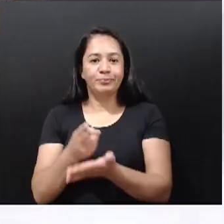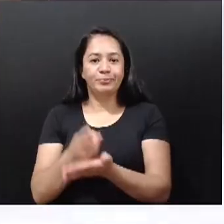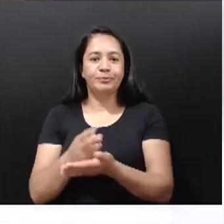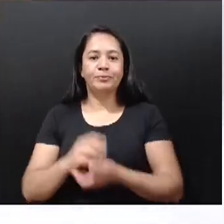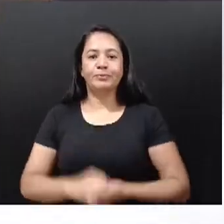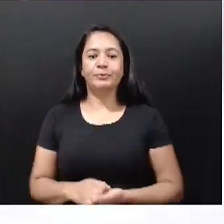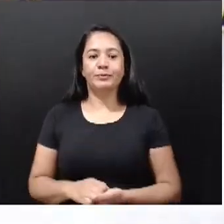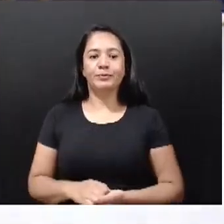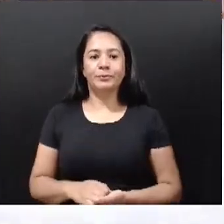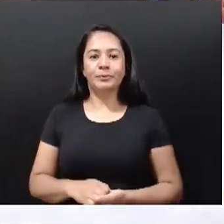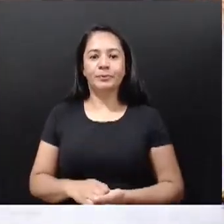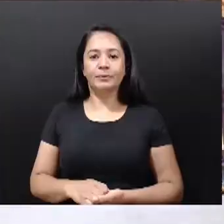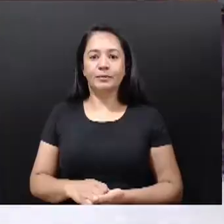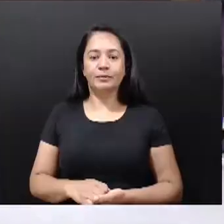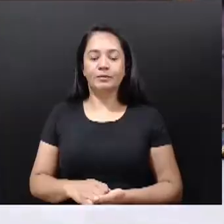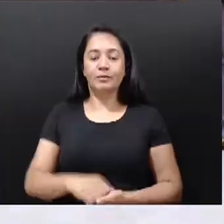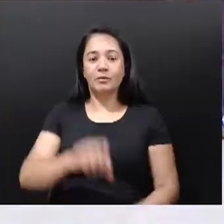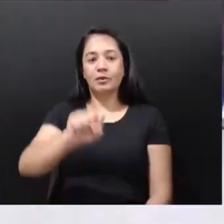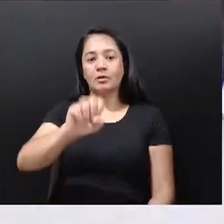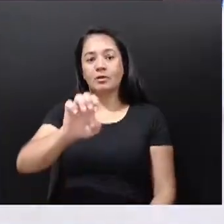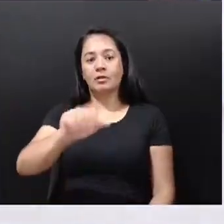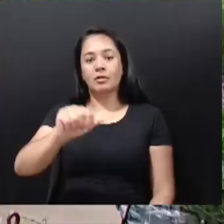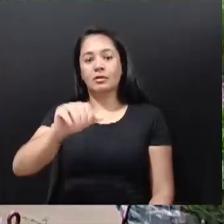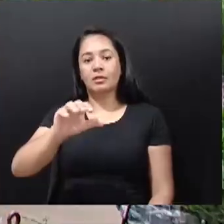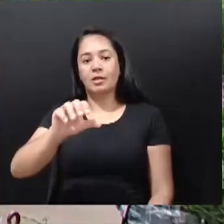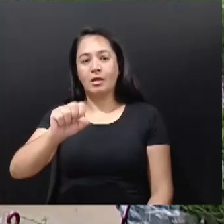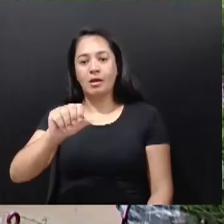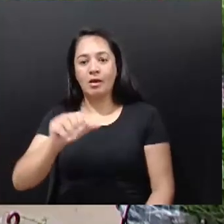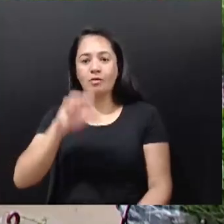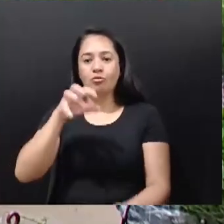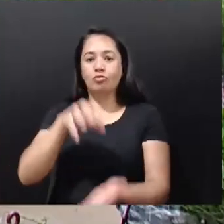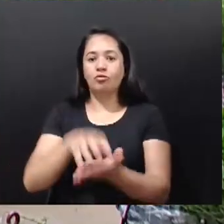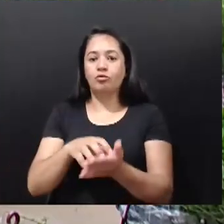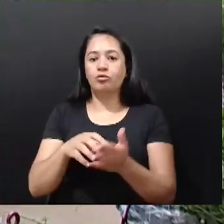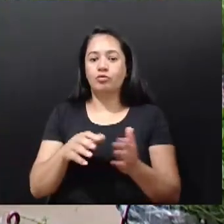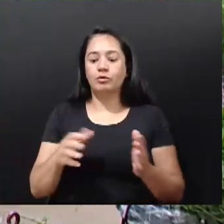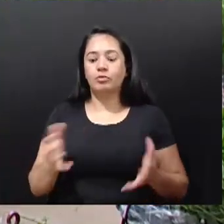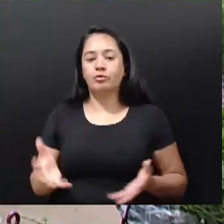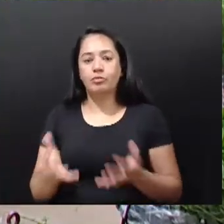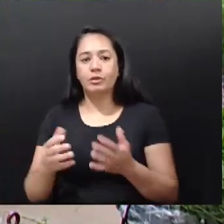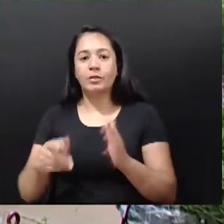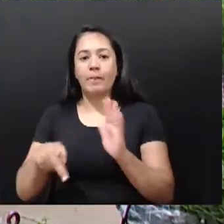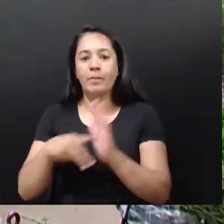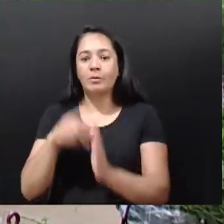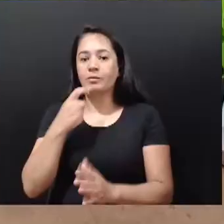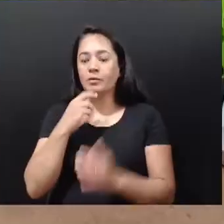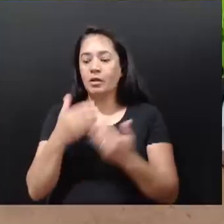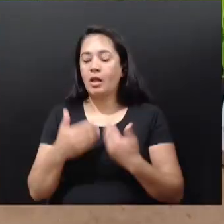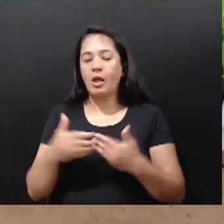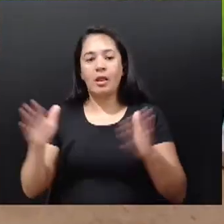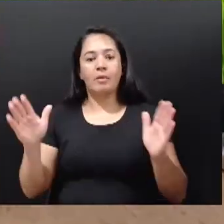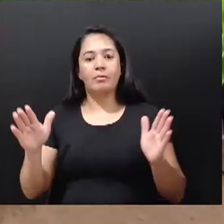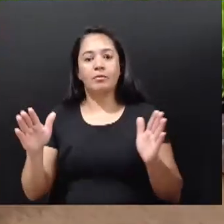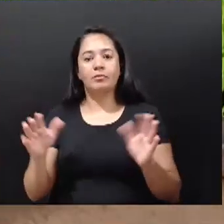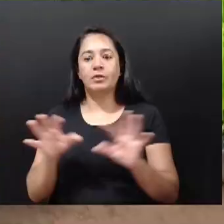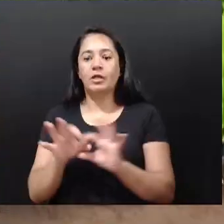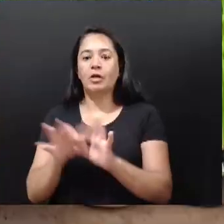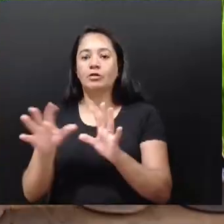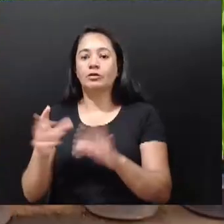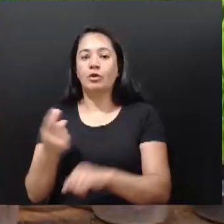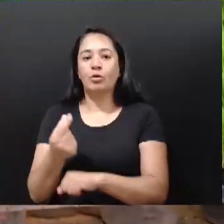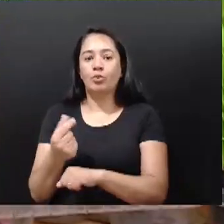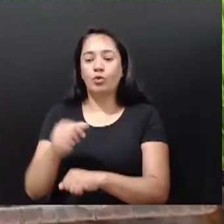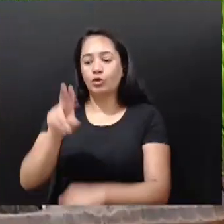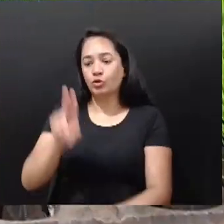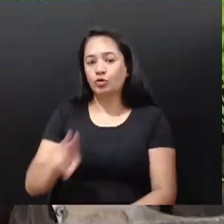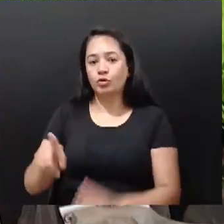A Ceasa, Centrais de Abastecimento de Campinas, está com a licitação aberta para a permissão remunerada de uso dos boxes no